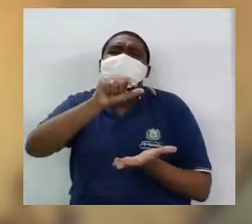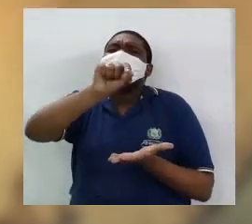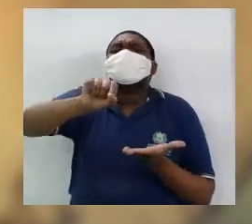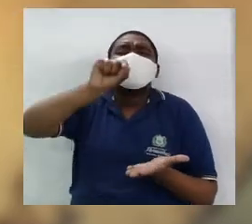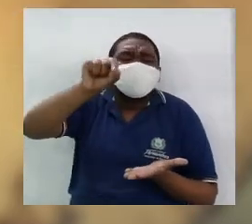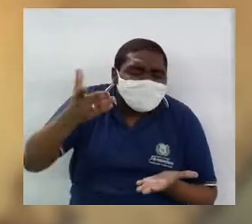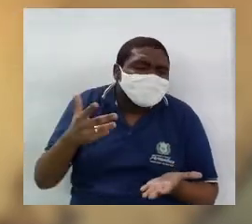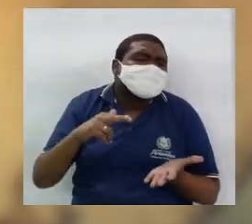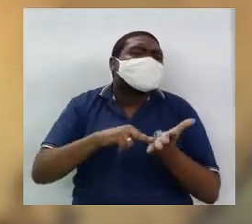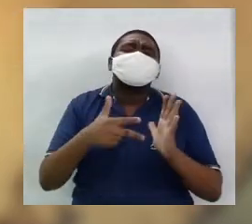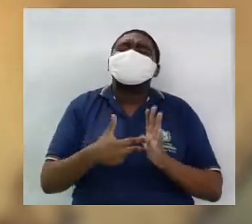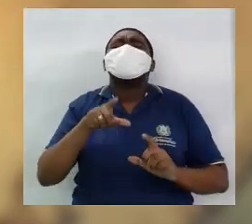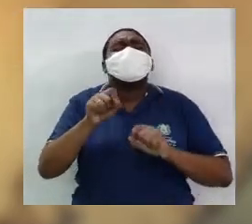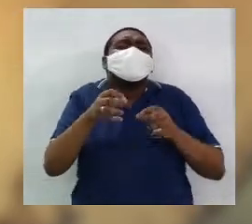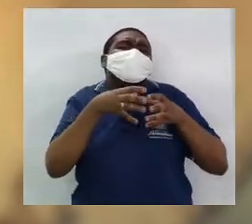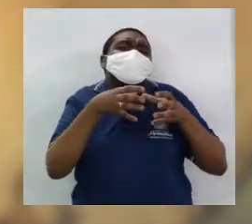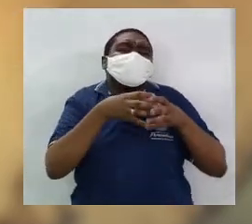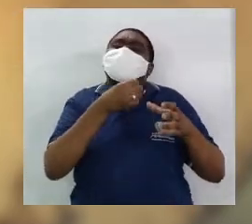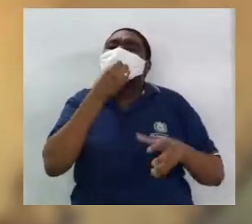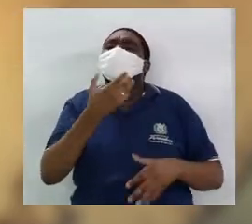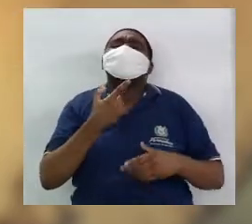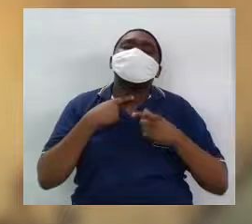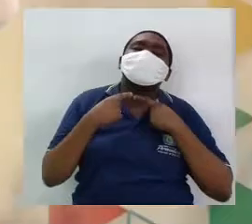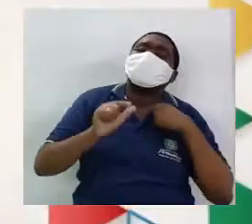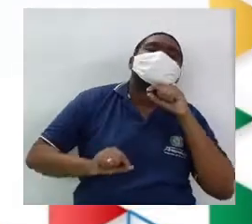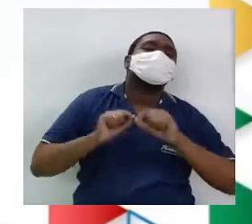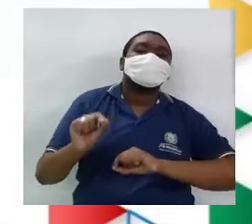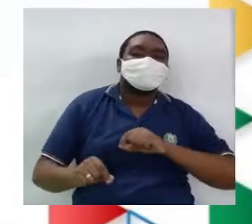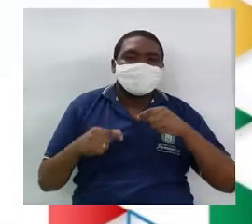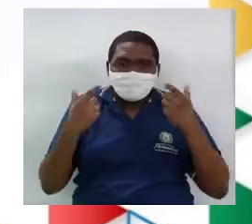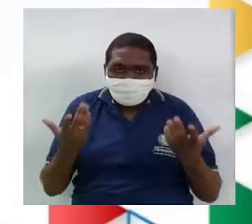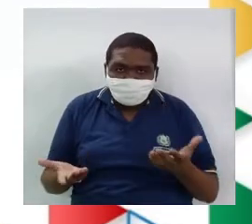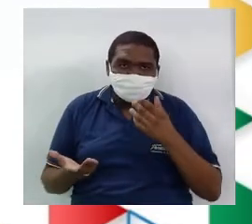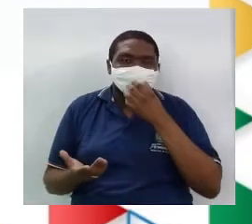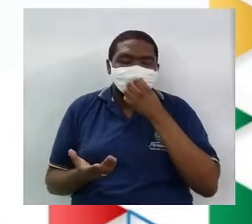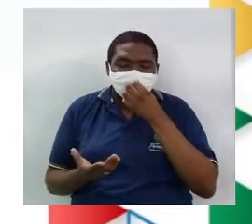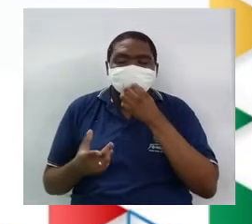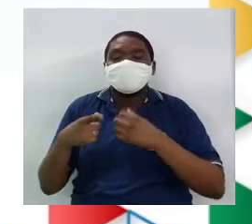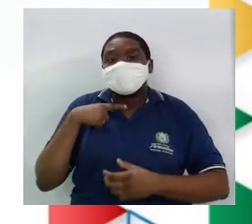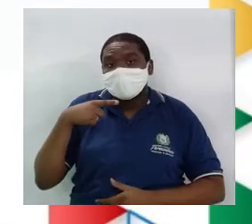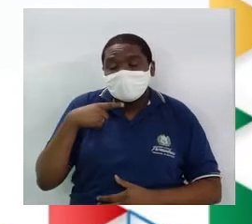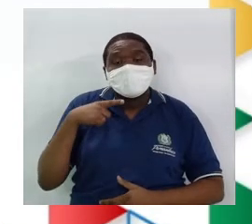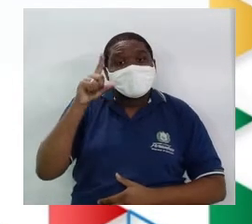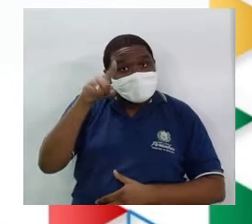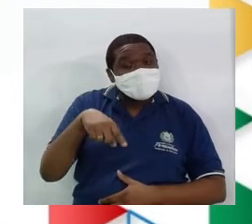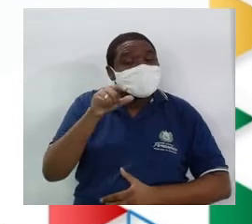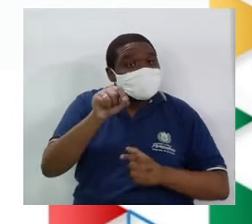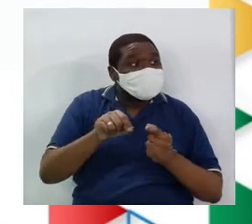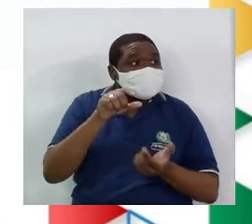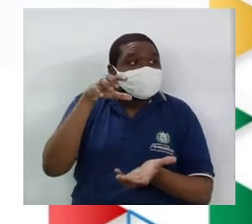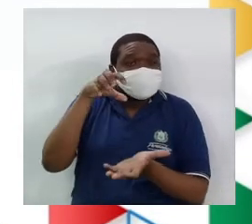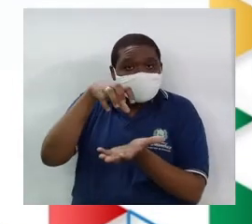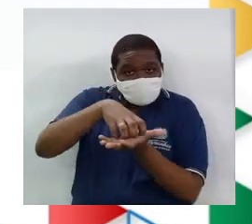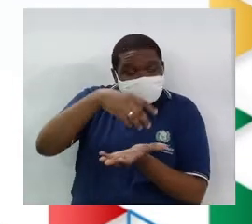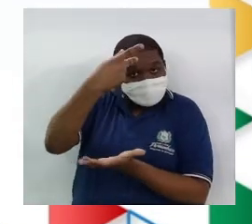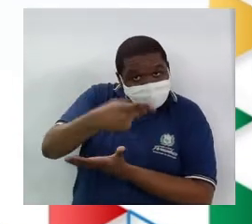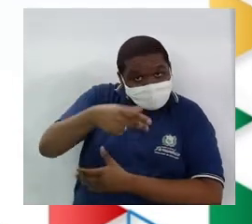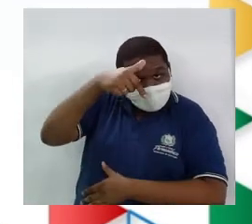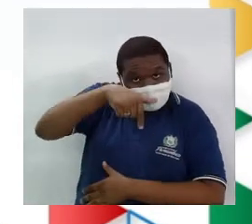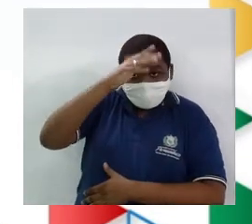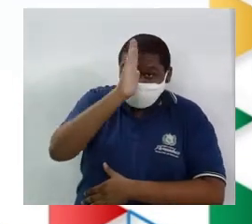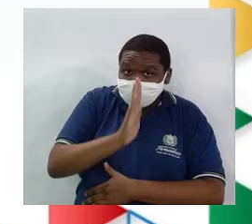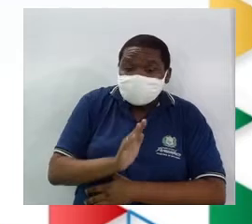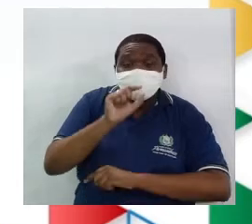essa Legião da Boa Vontade. Na tela, nós temos aqui, é uma entidade brasileira